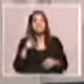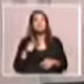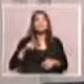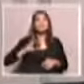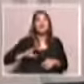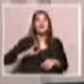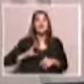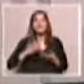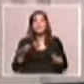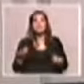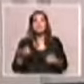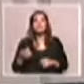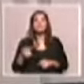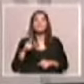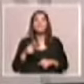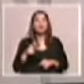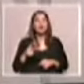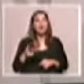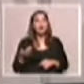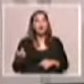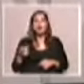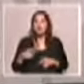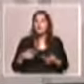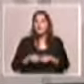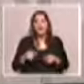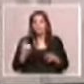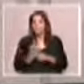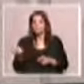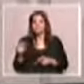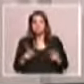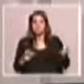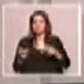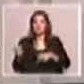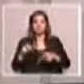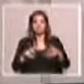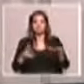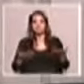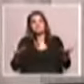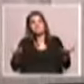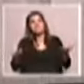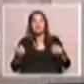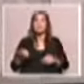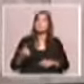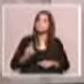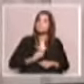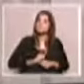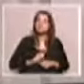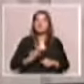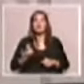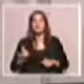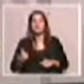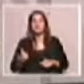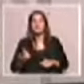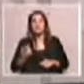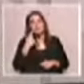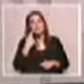o queijo tem sofrido muitos atropelos. E, portanto, havia que... Enfim,